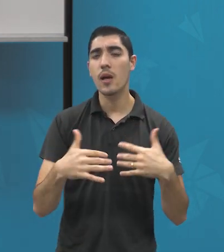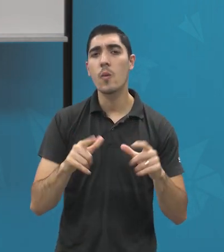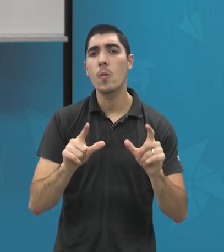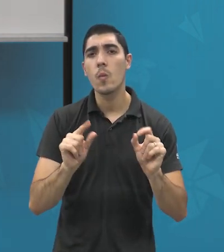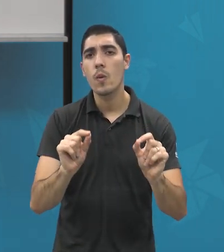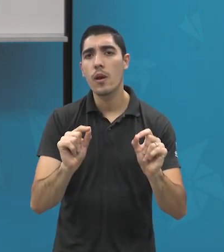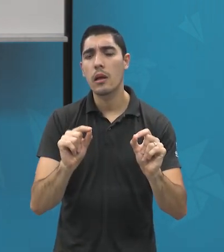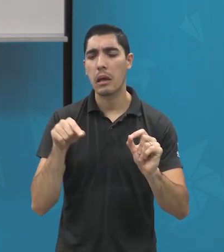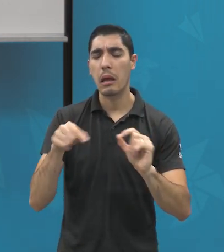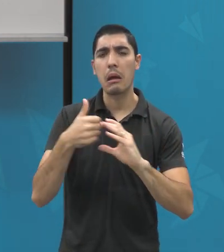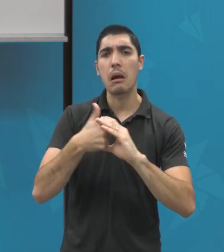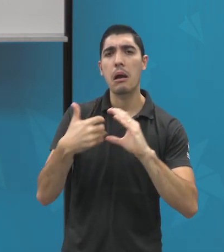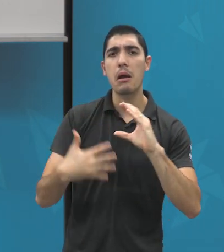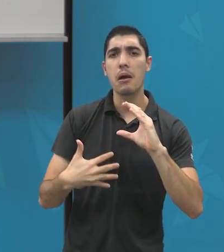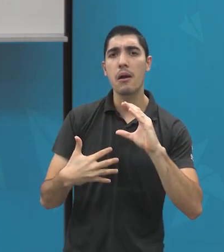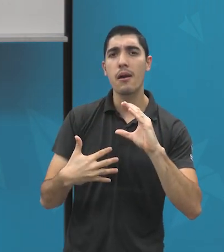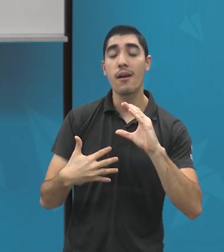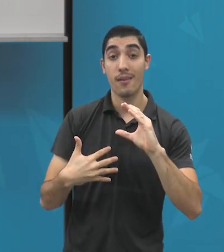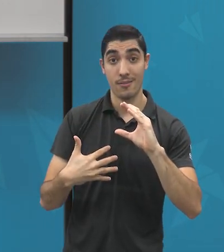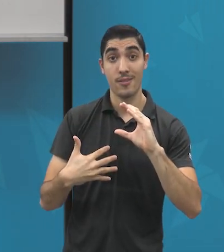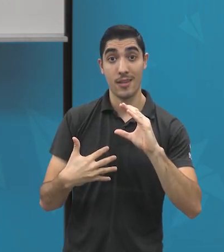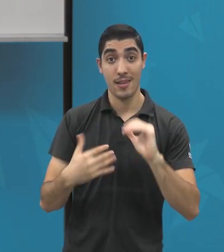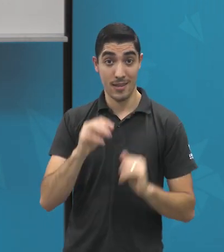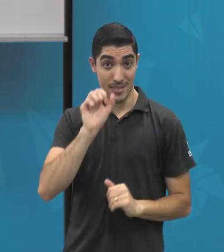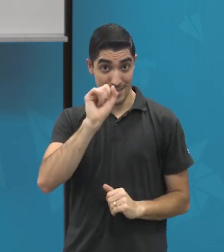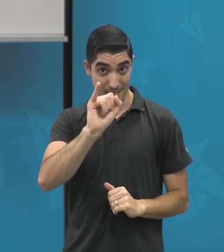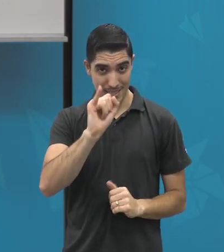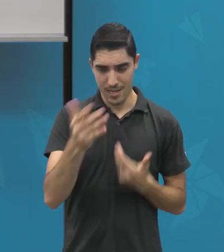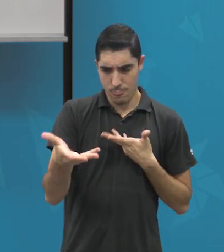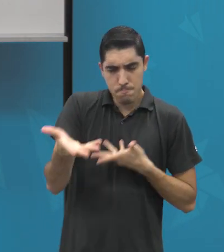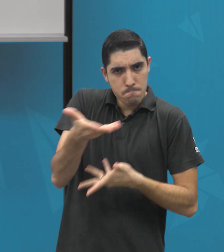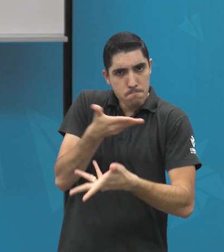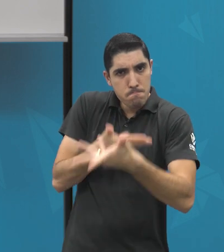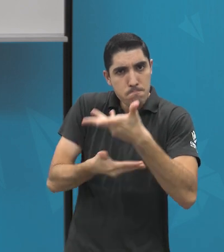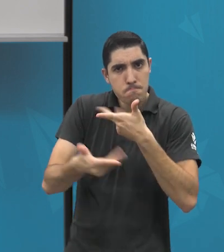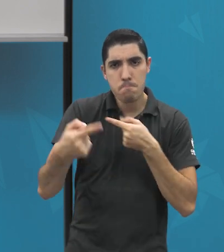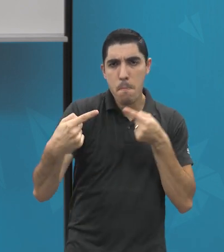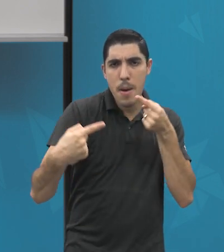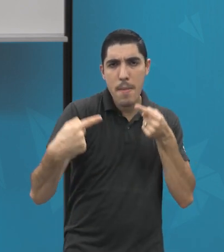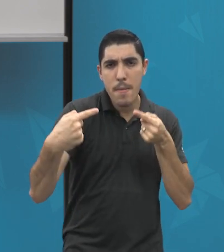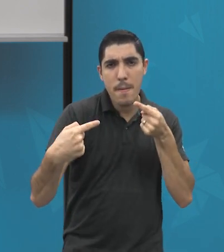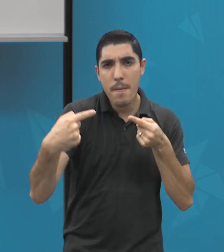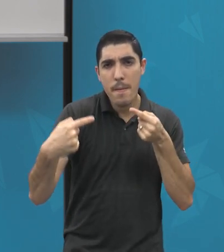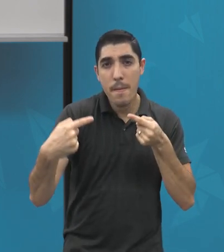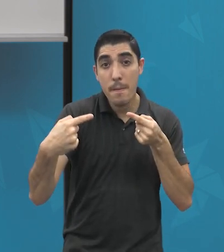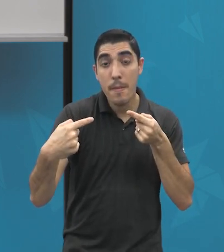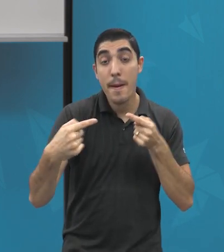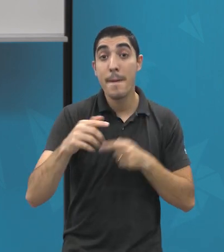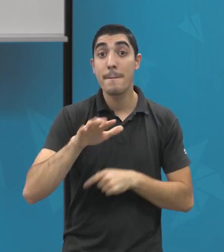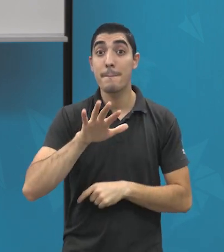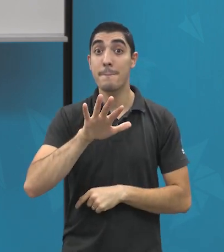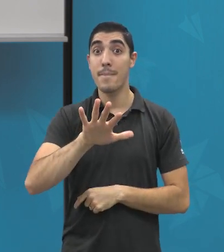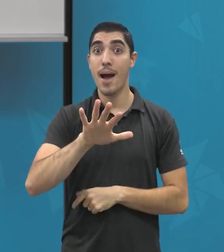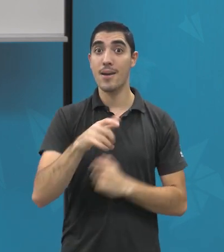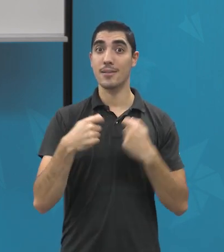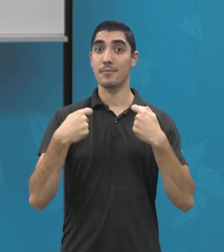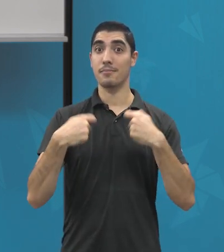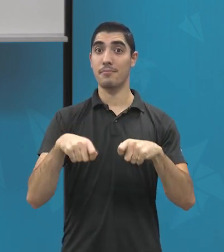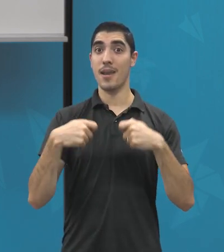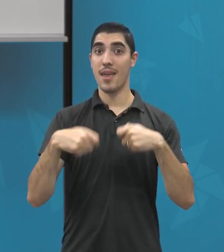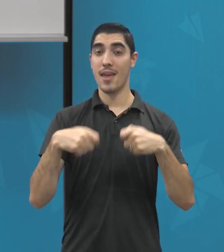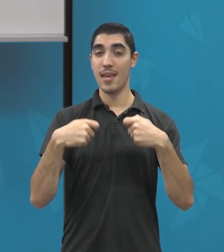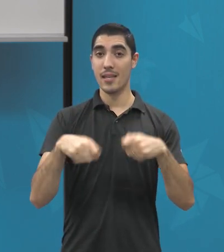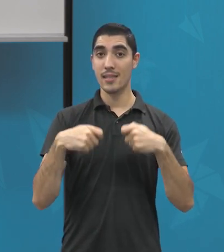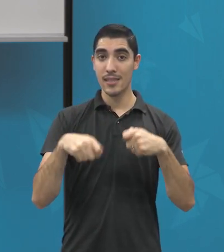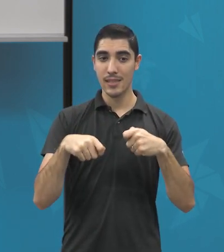aqui, que é o quê? Esse debate, ele depende muito de uma certa